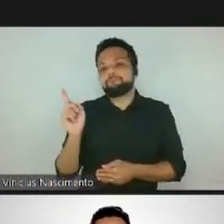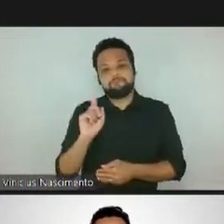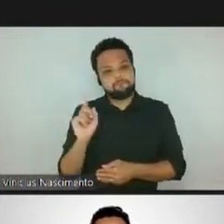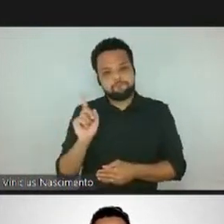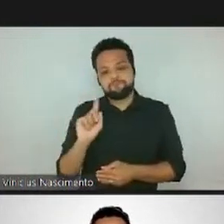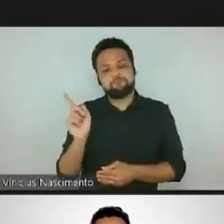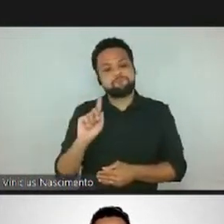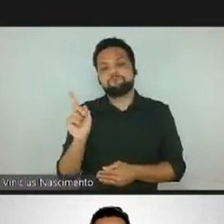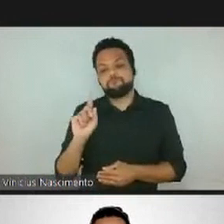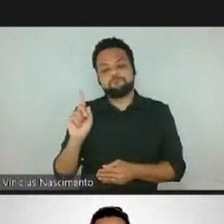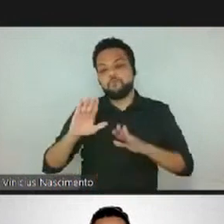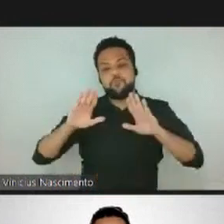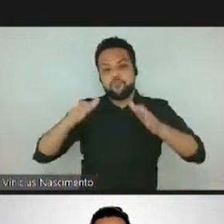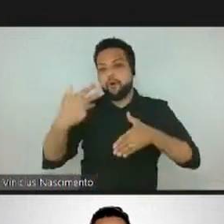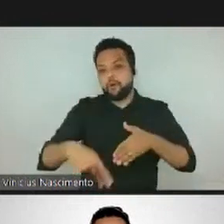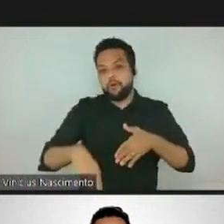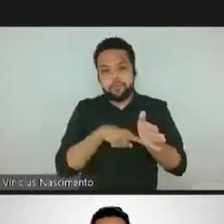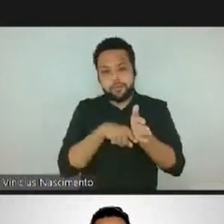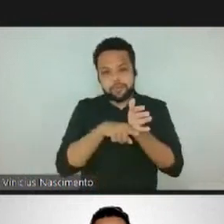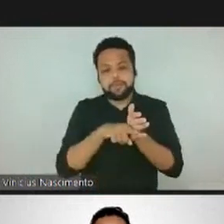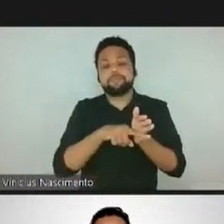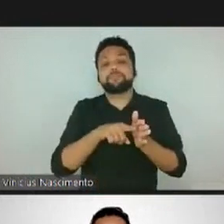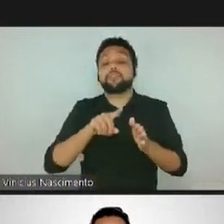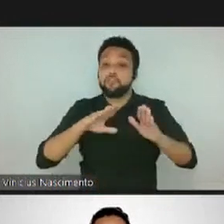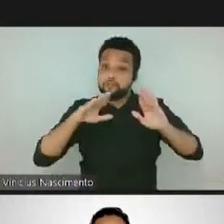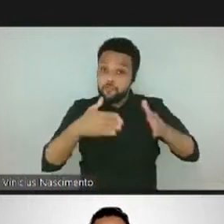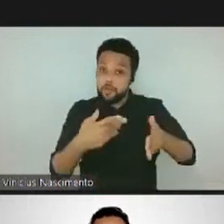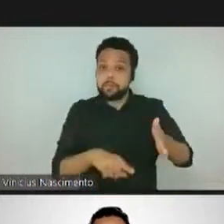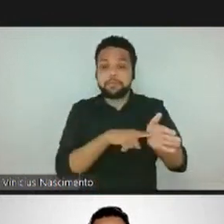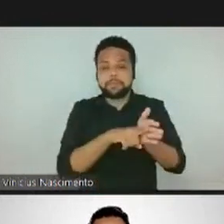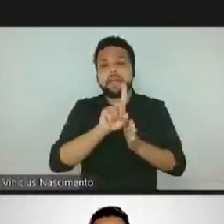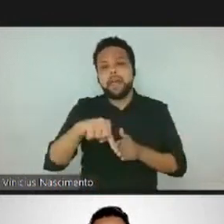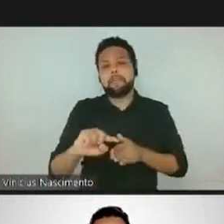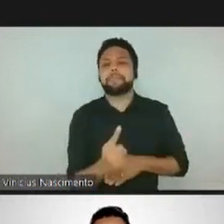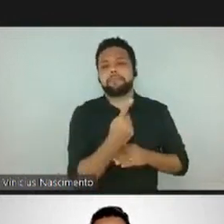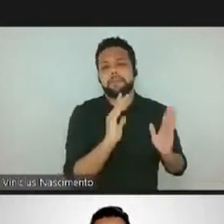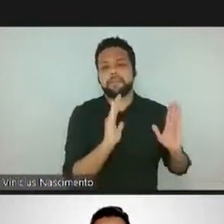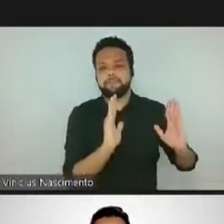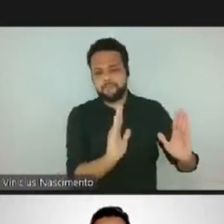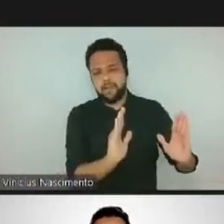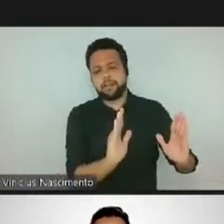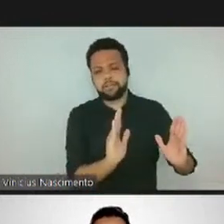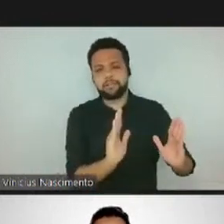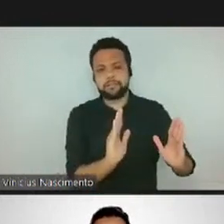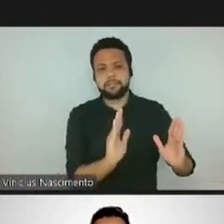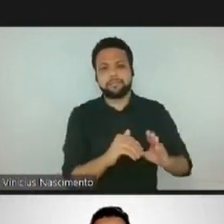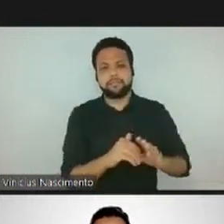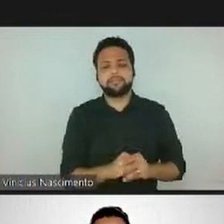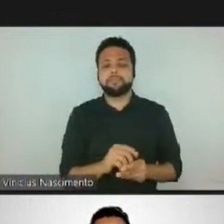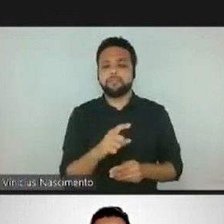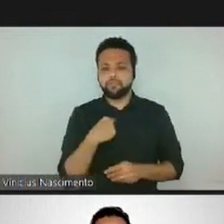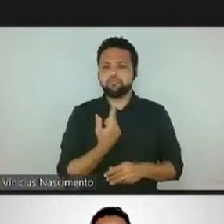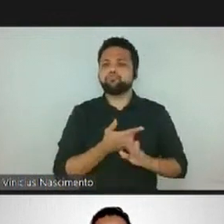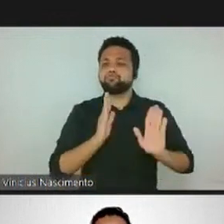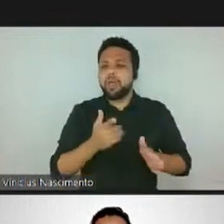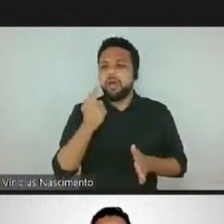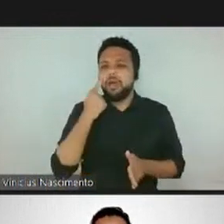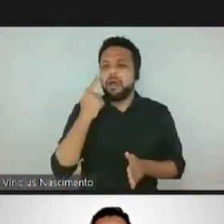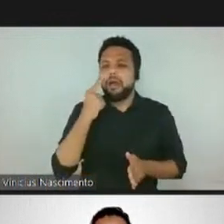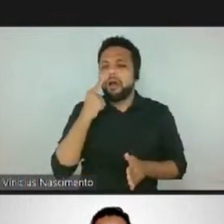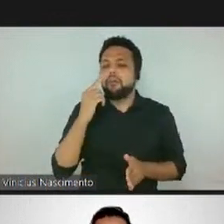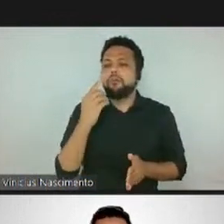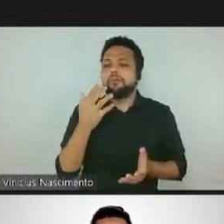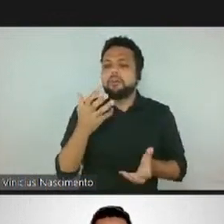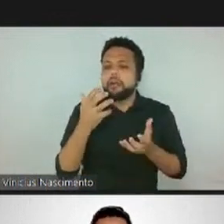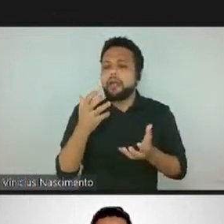para essa pesquisa. É uma pesquisa que está na sua primeira fase, então nós pretendemos continuá-la